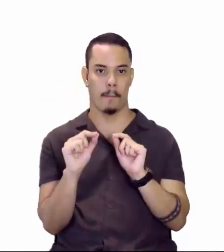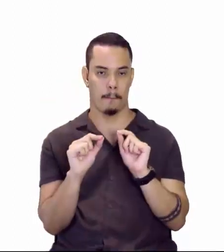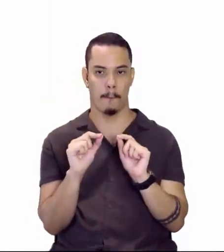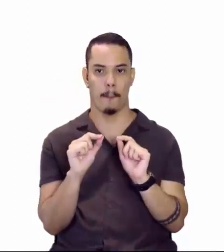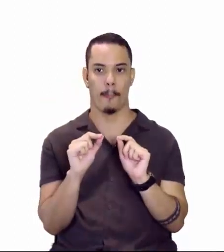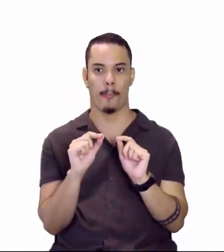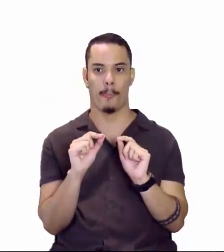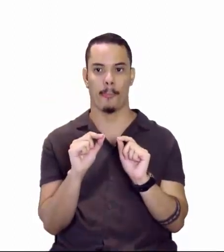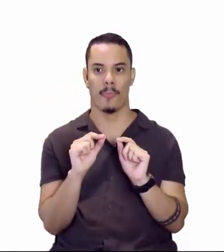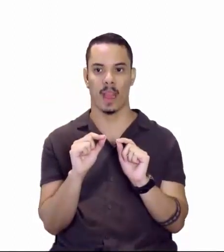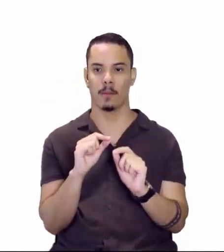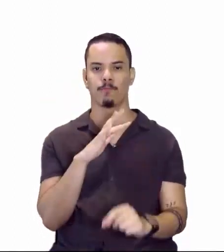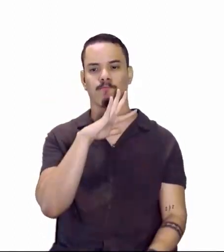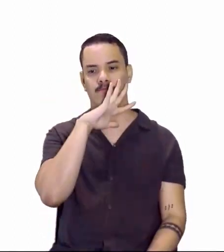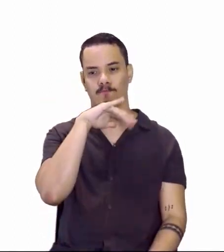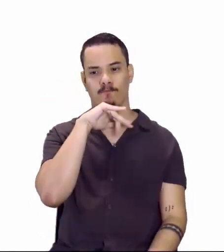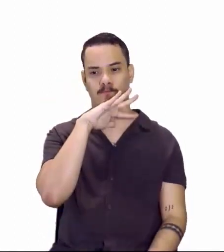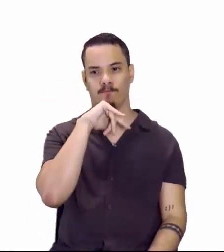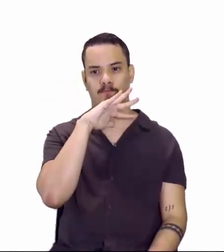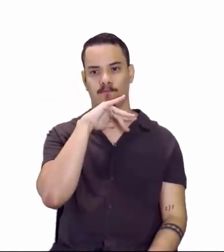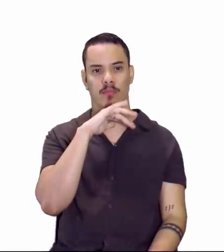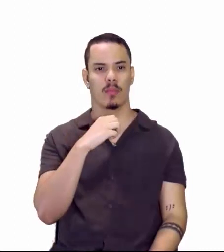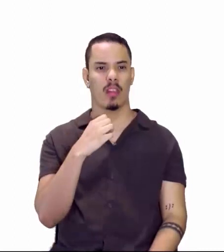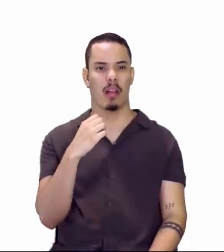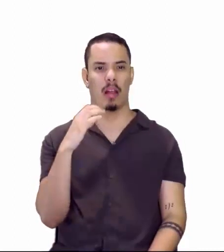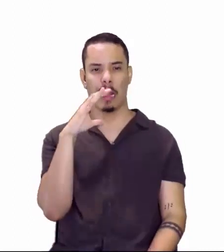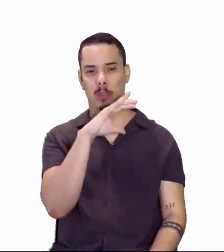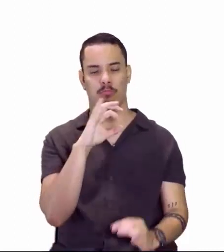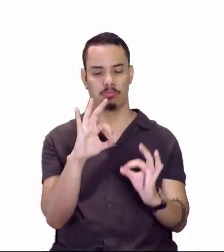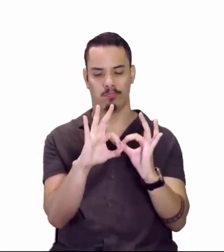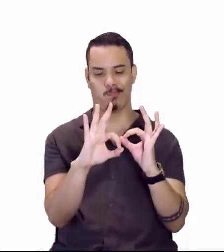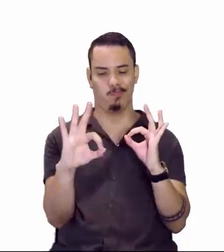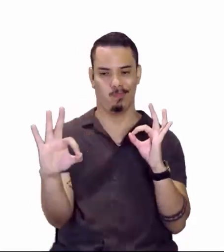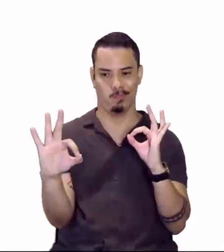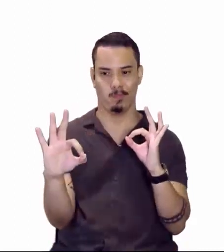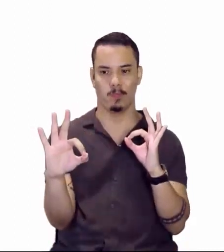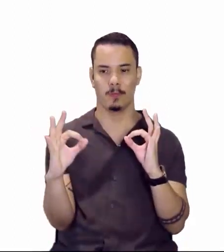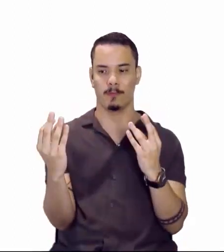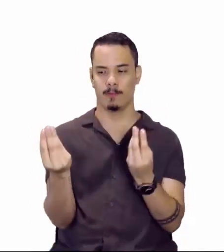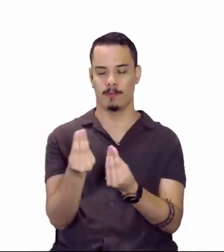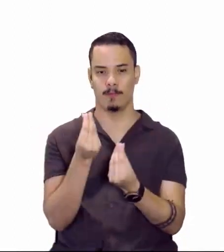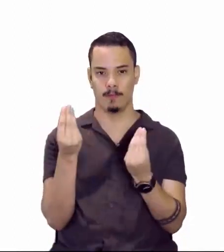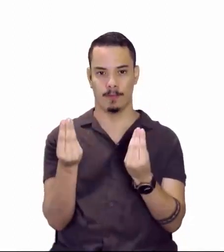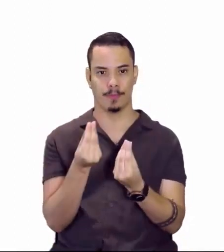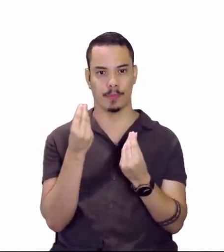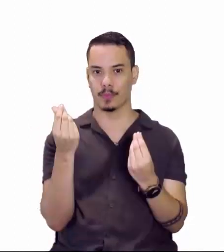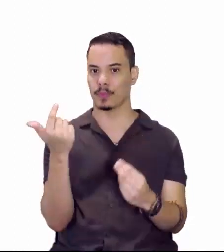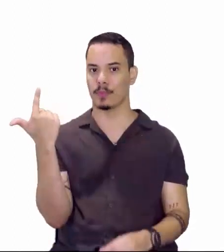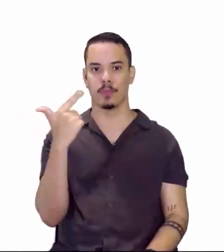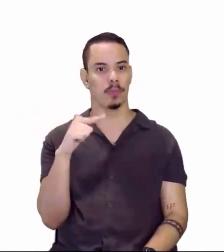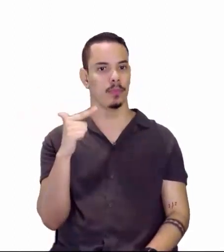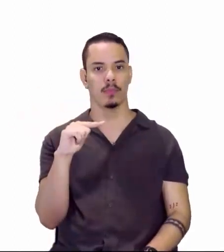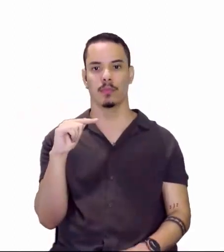são mal condutores de calor, eles são opacos, eles não são dúcteis e não